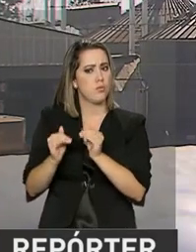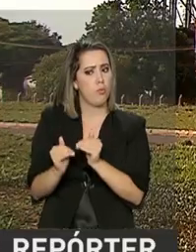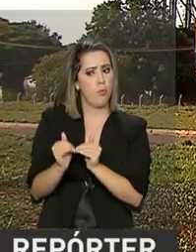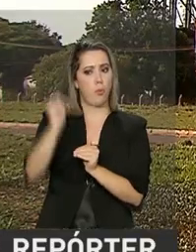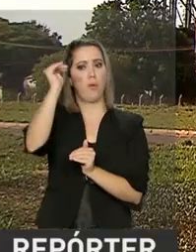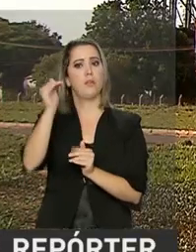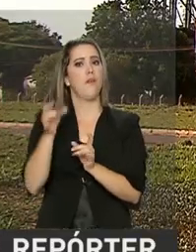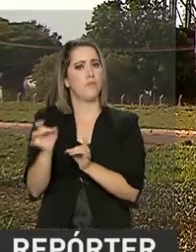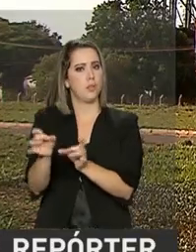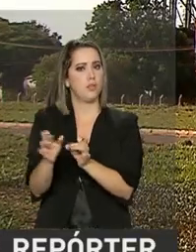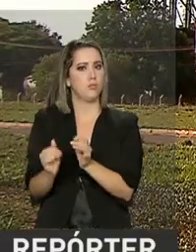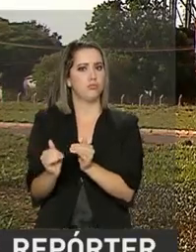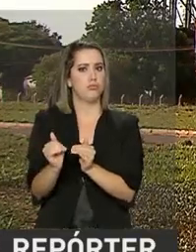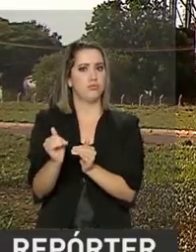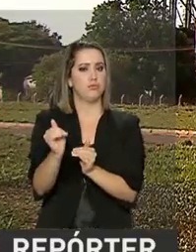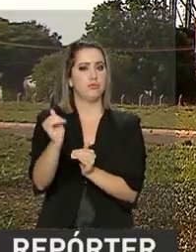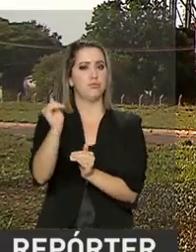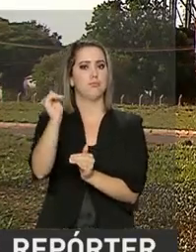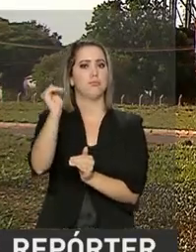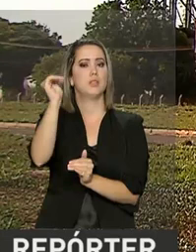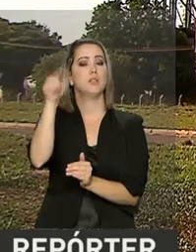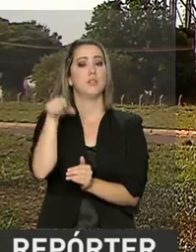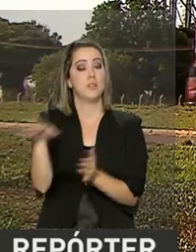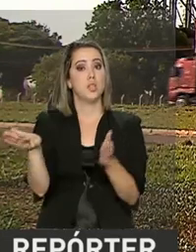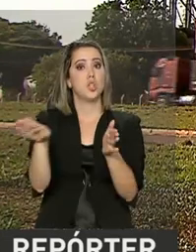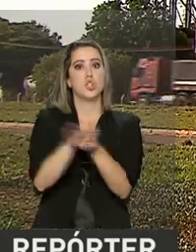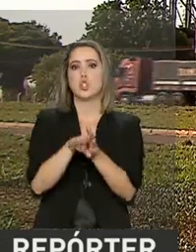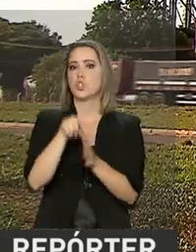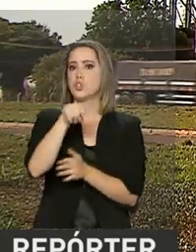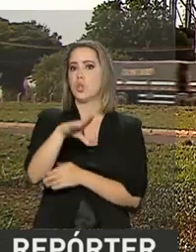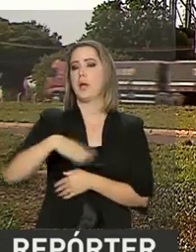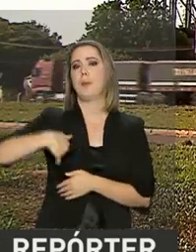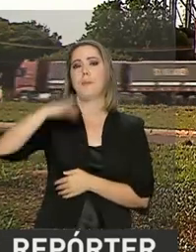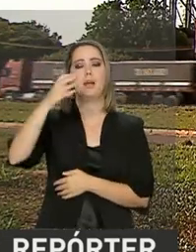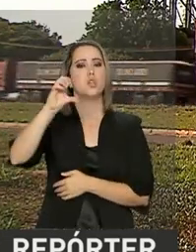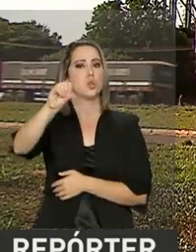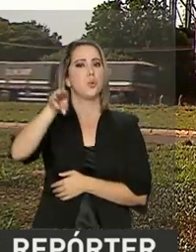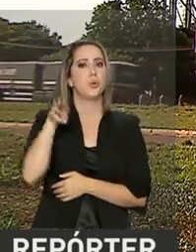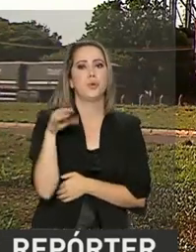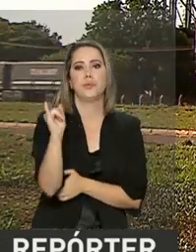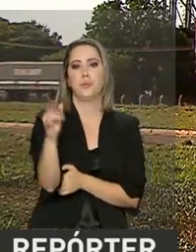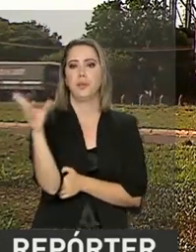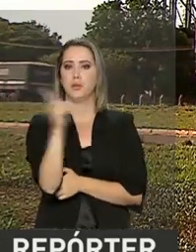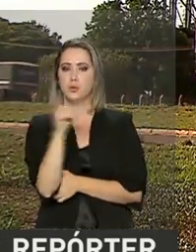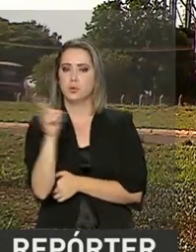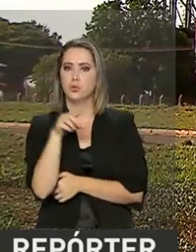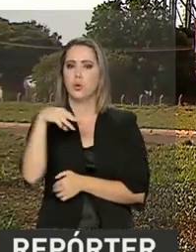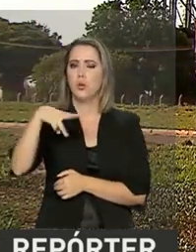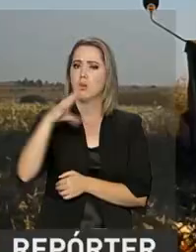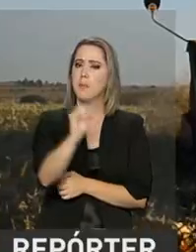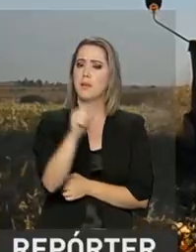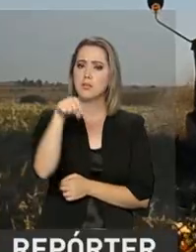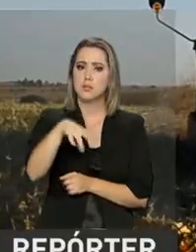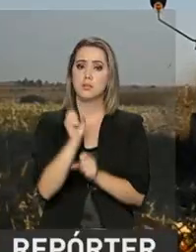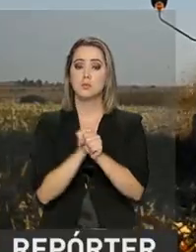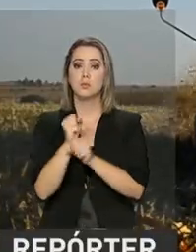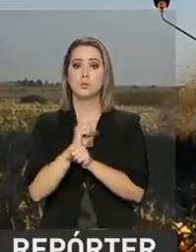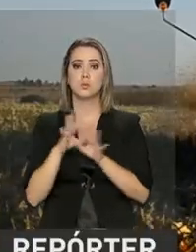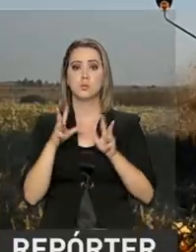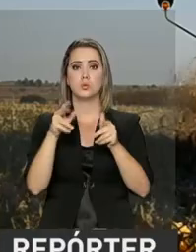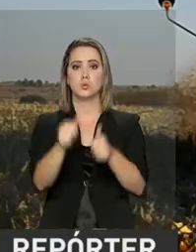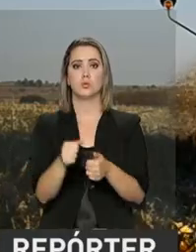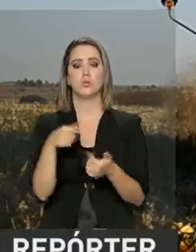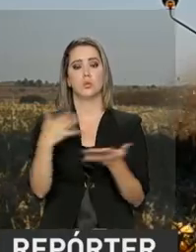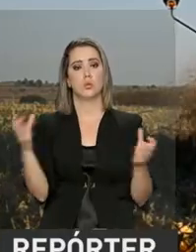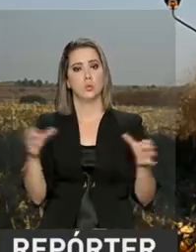alimentos. As exportações do agronegócio chegaram a cerca de 9 bilhões de dólares em março deste ano. Ao